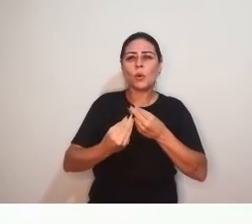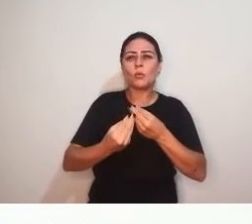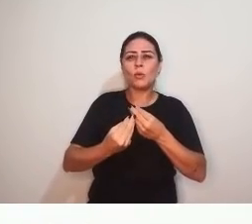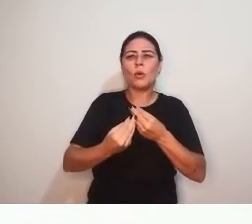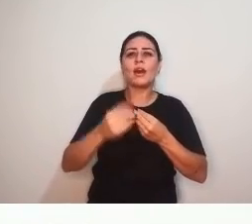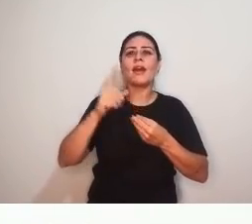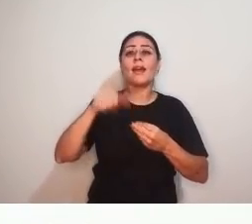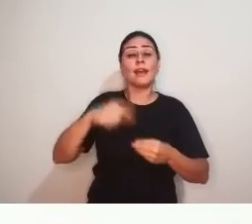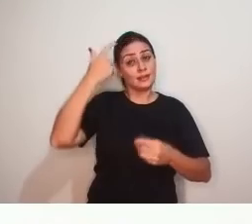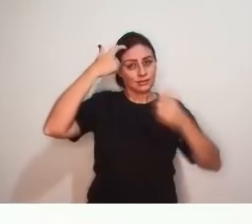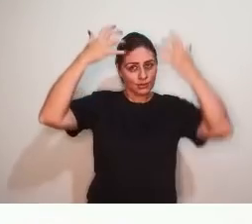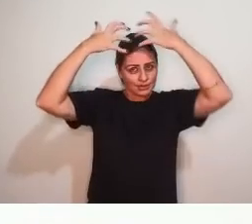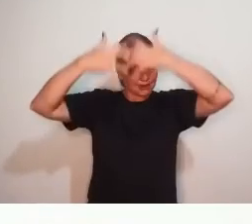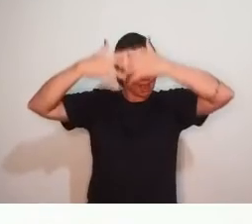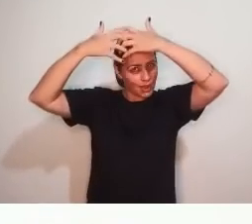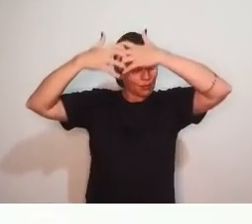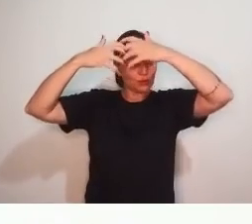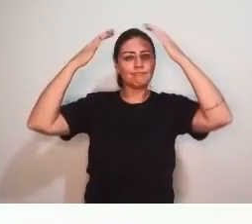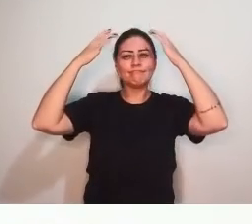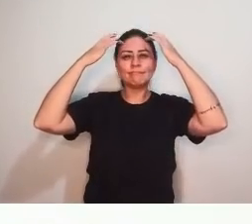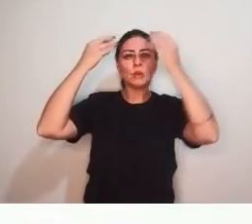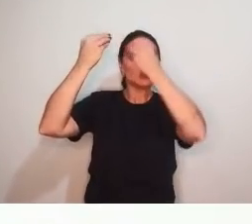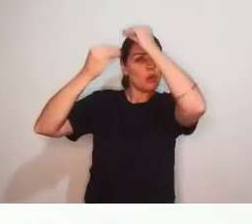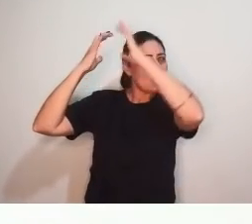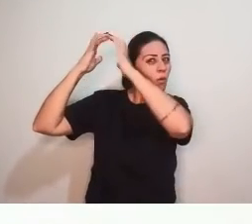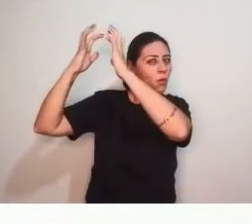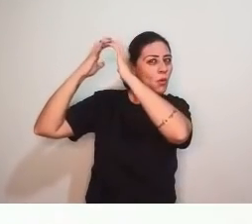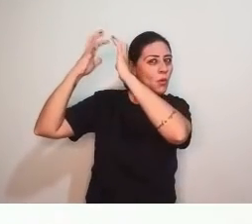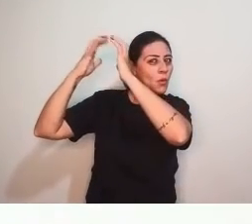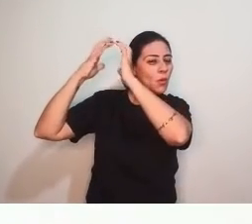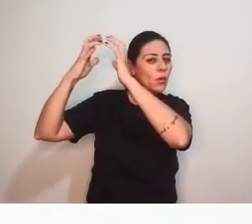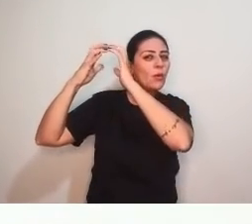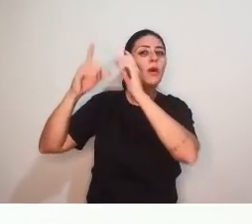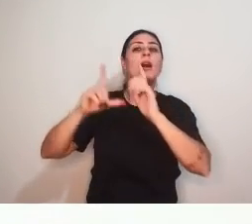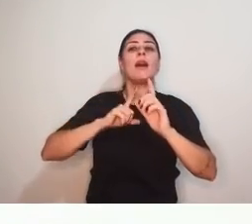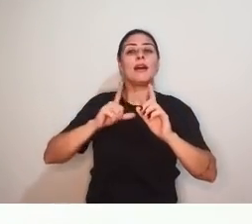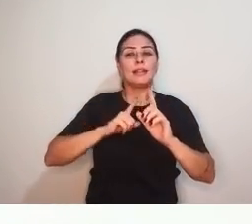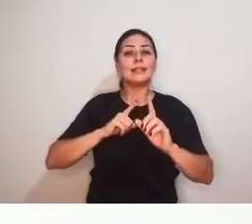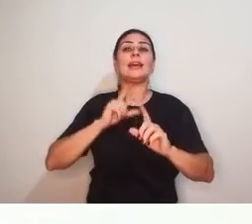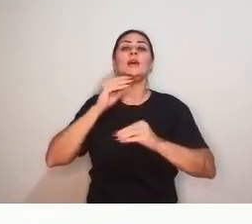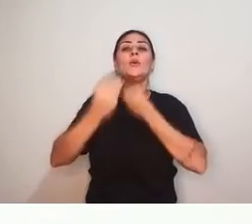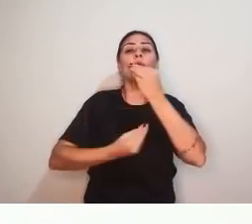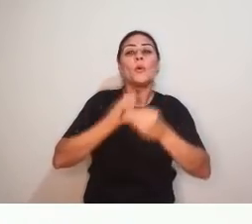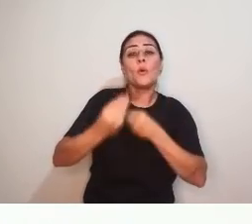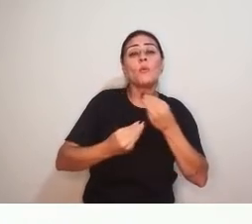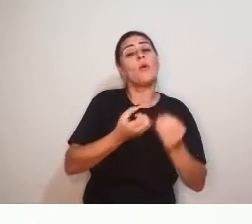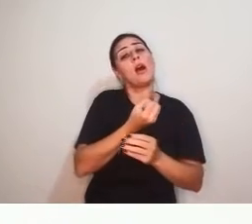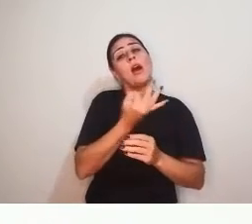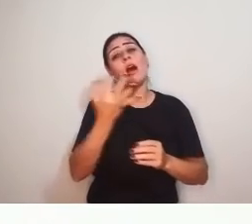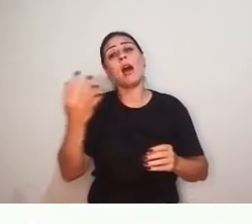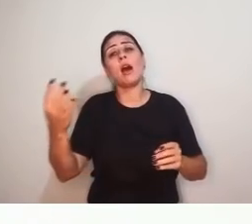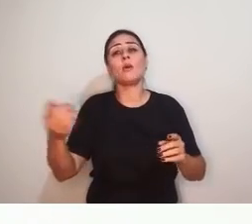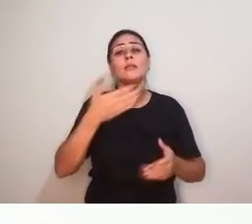este órgão, o segundo maior órgão do nosso corpo, chamado cérebro, e saber que há hormônios que favorecem esse cérebro